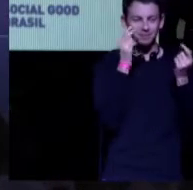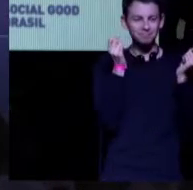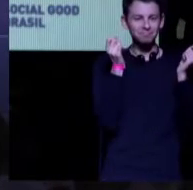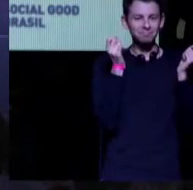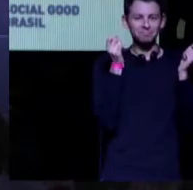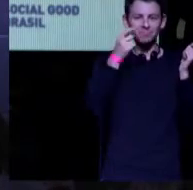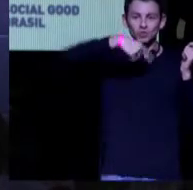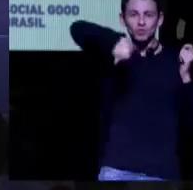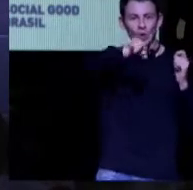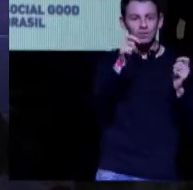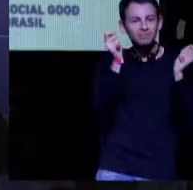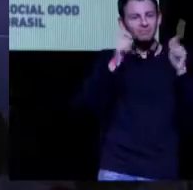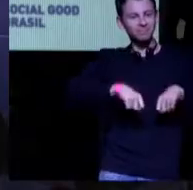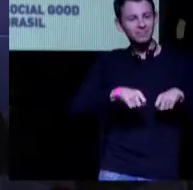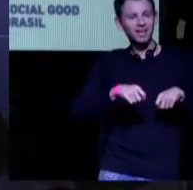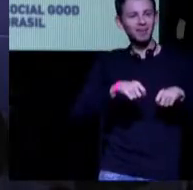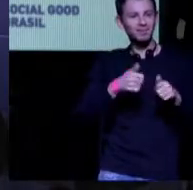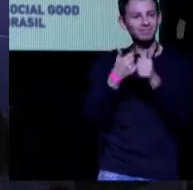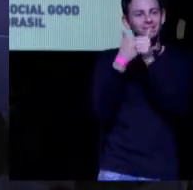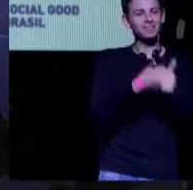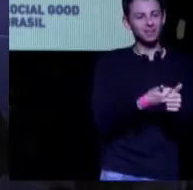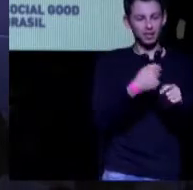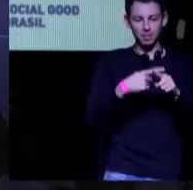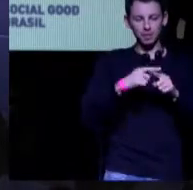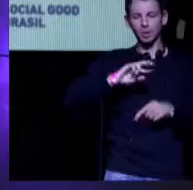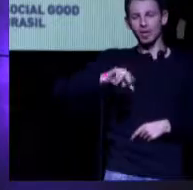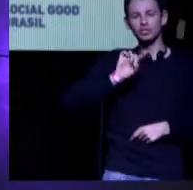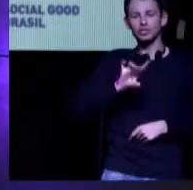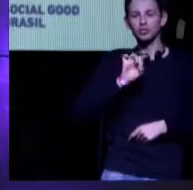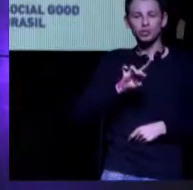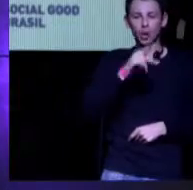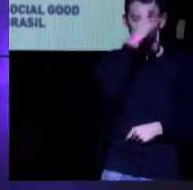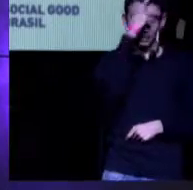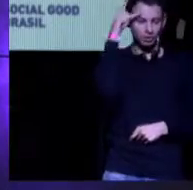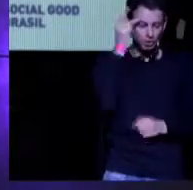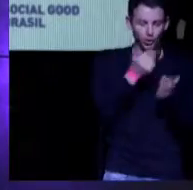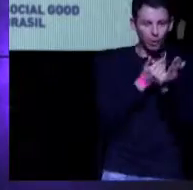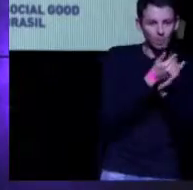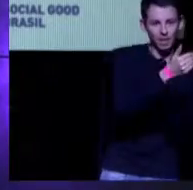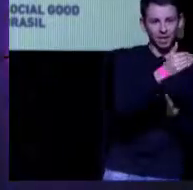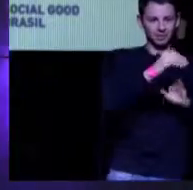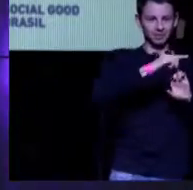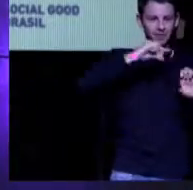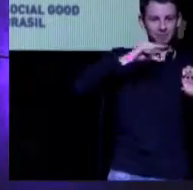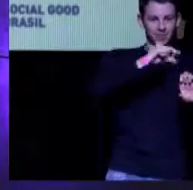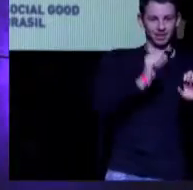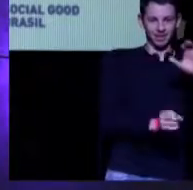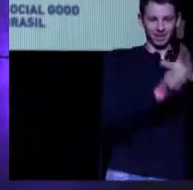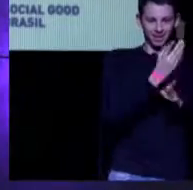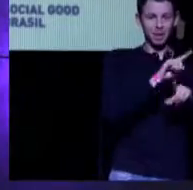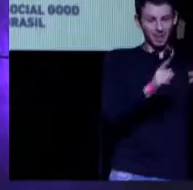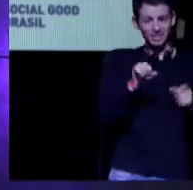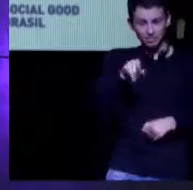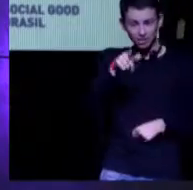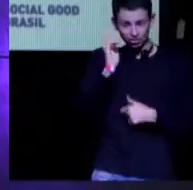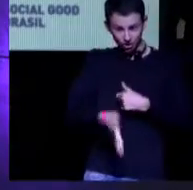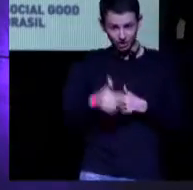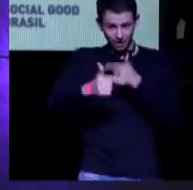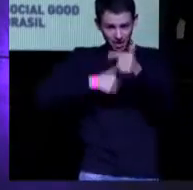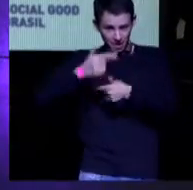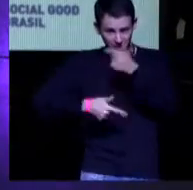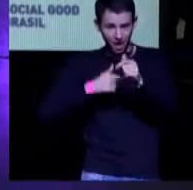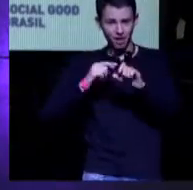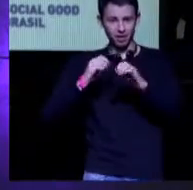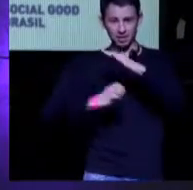todos que estão aqui porque como tu falou não é só para quem está empreendendo começando o projeto mas quem trabalha numa grande empresa que trabalha numa grande